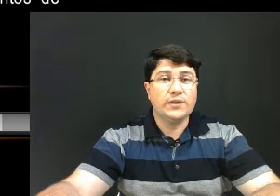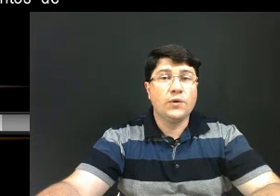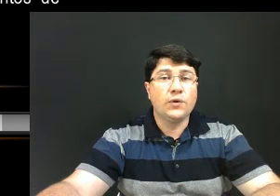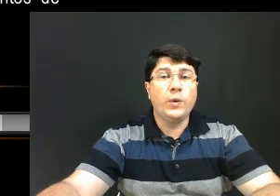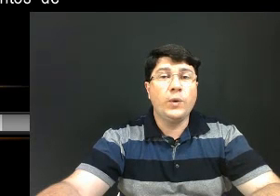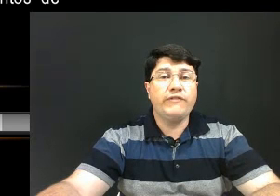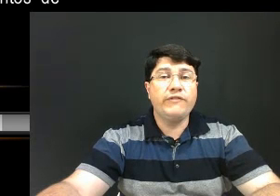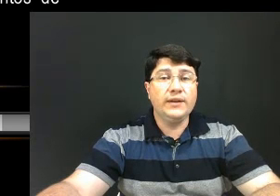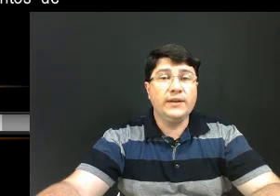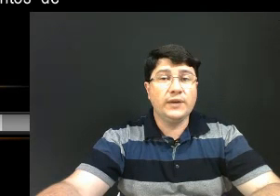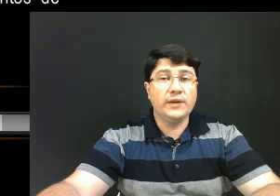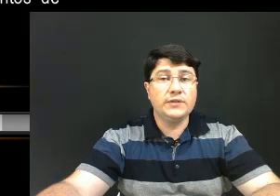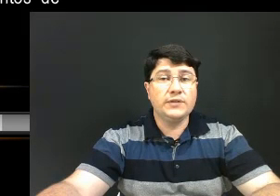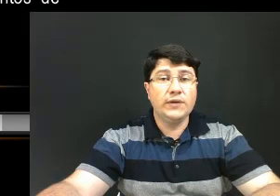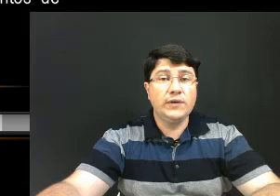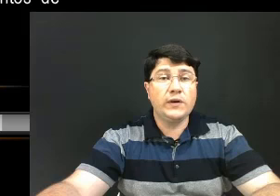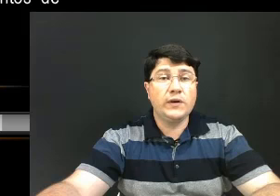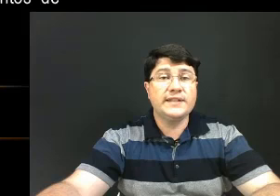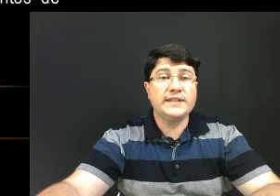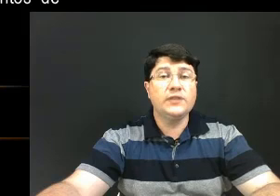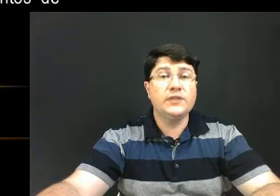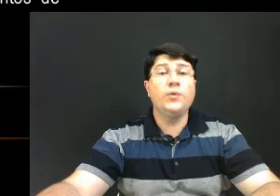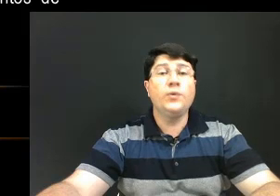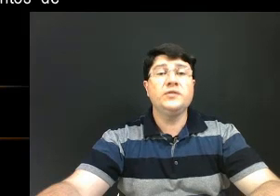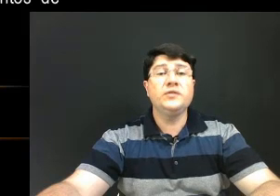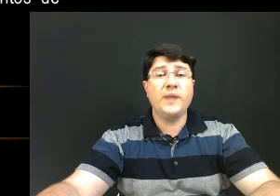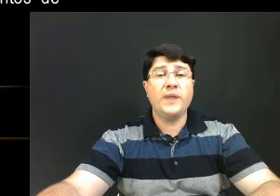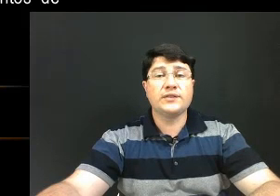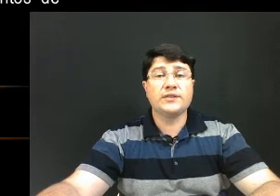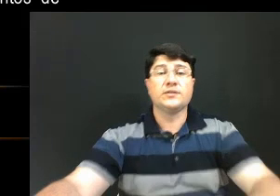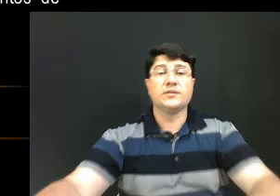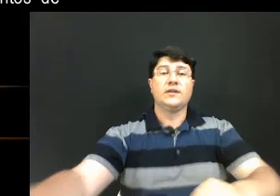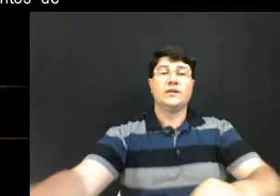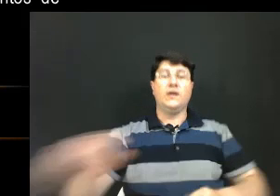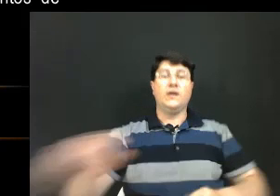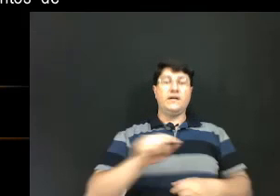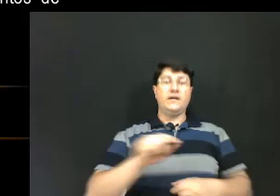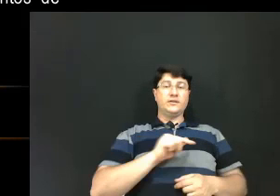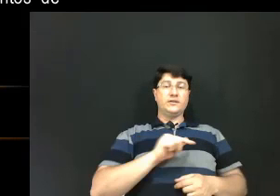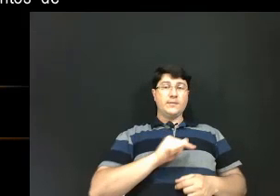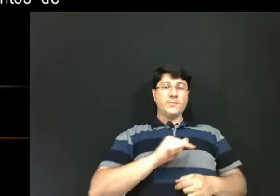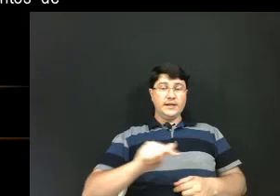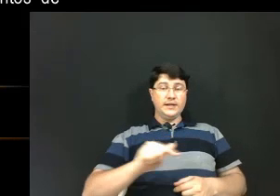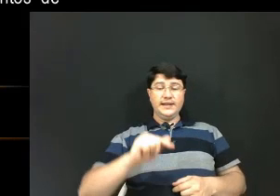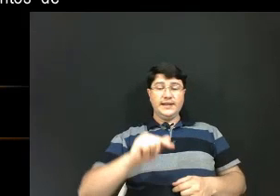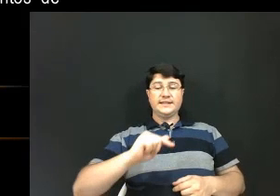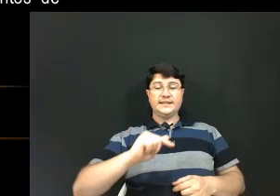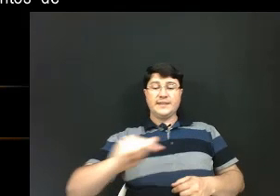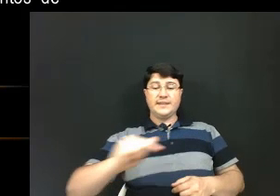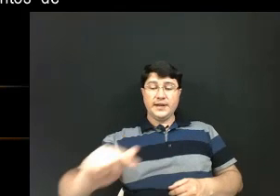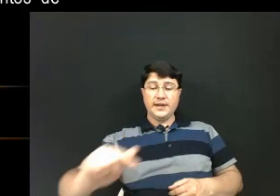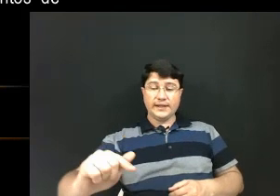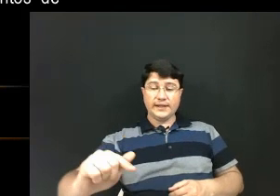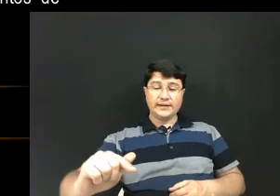exemplo, o evento, a reunião, é localizado em um ponto no espaço. É feito